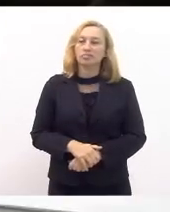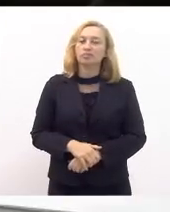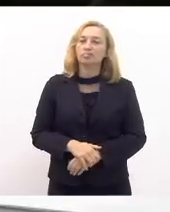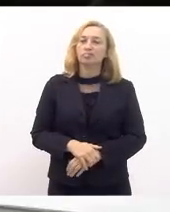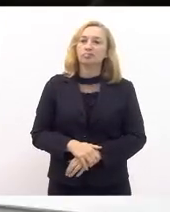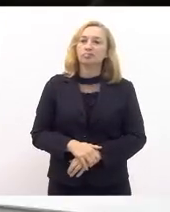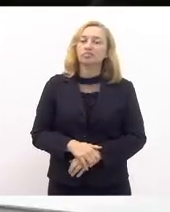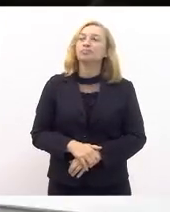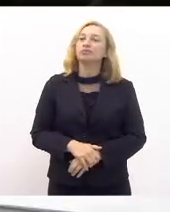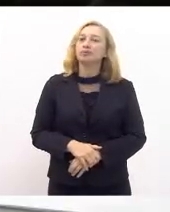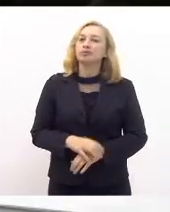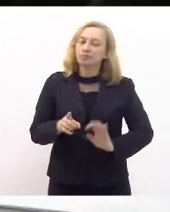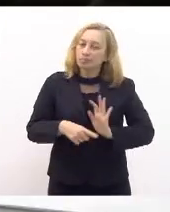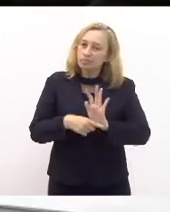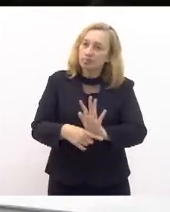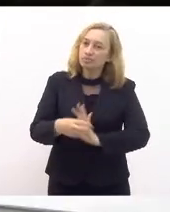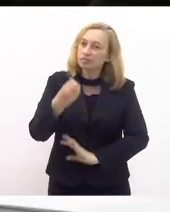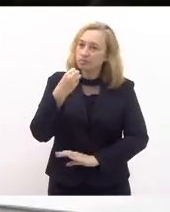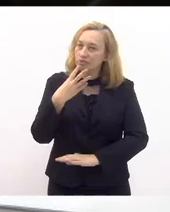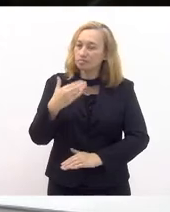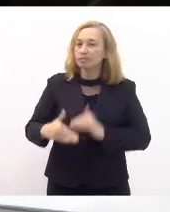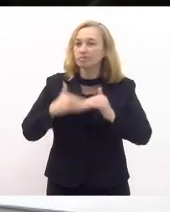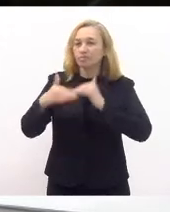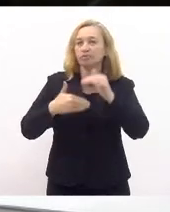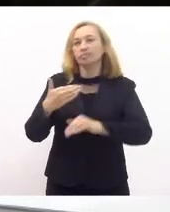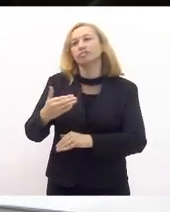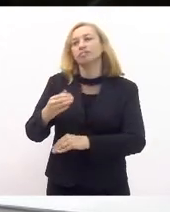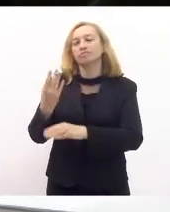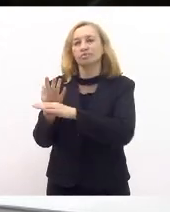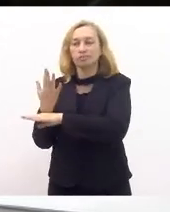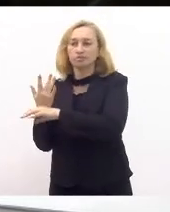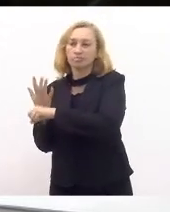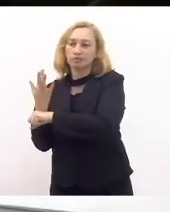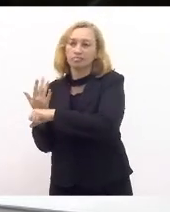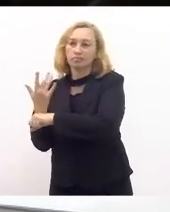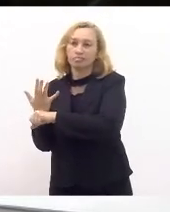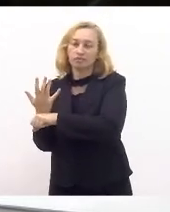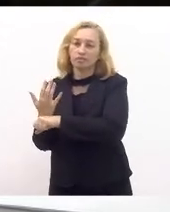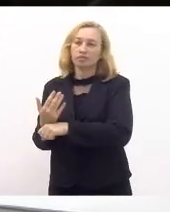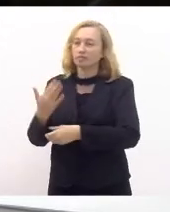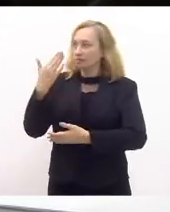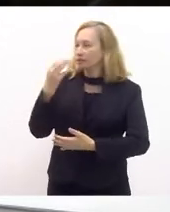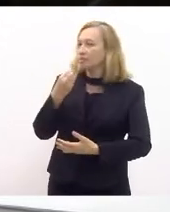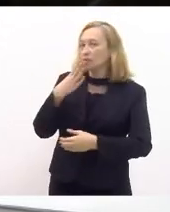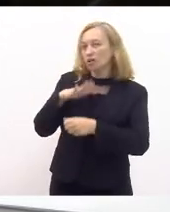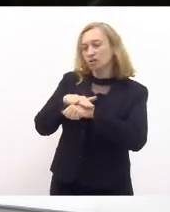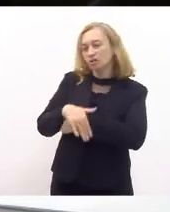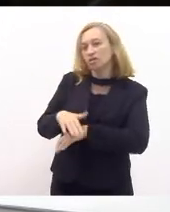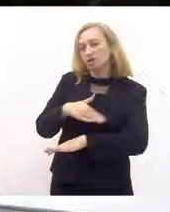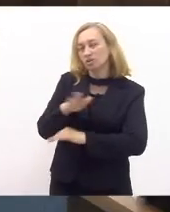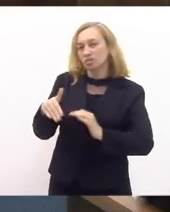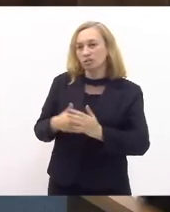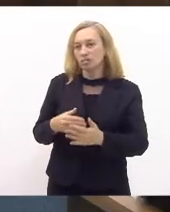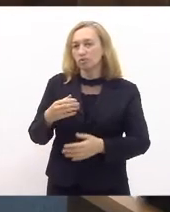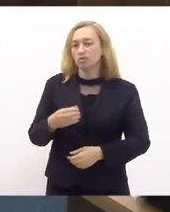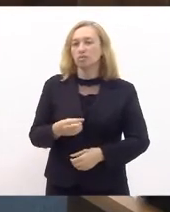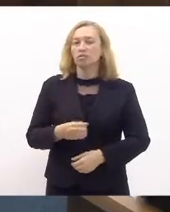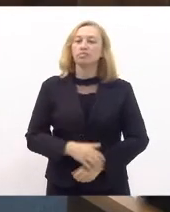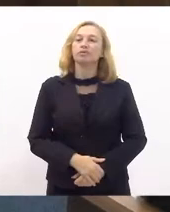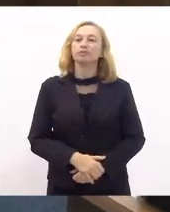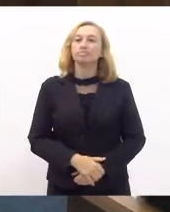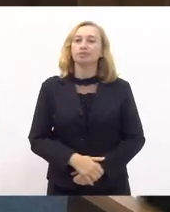lá na Baixada Fluminense também, porque o estado está trilhando bons caminhos. Uma boa noite a todos. Fiquem com Deus.